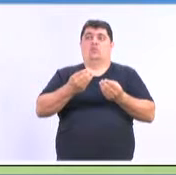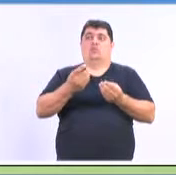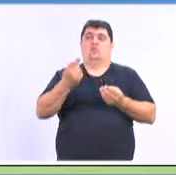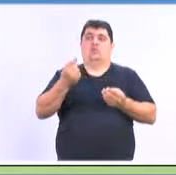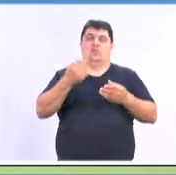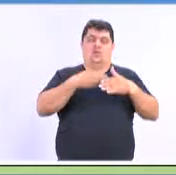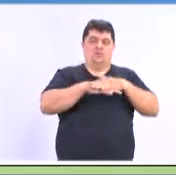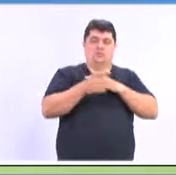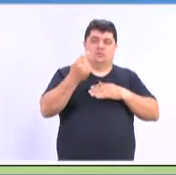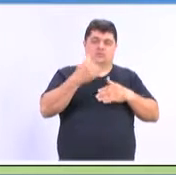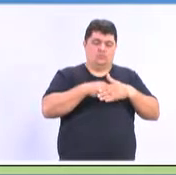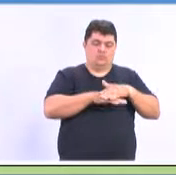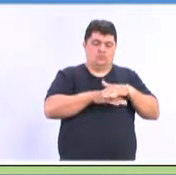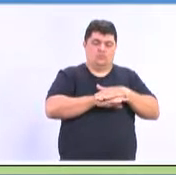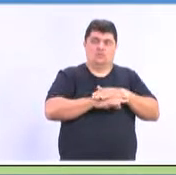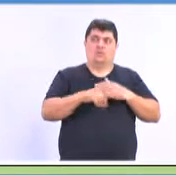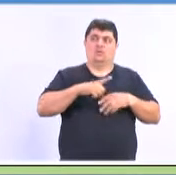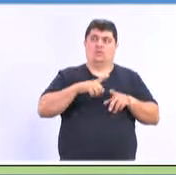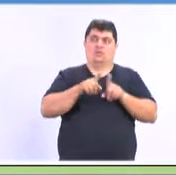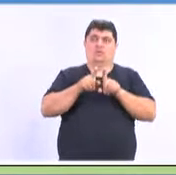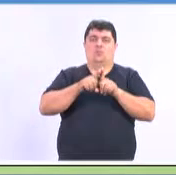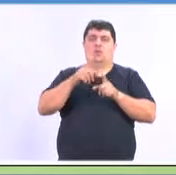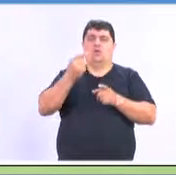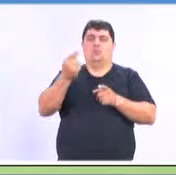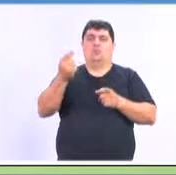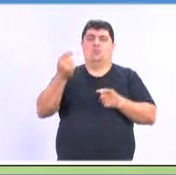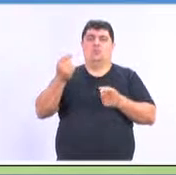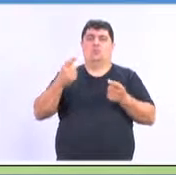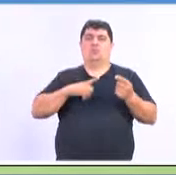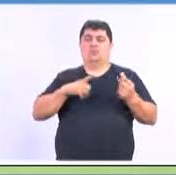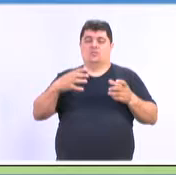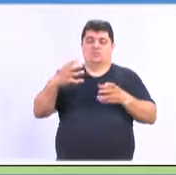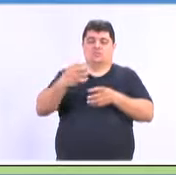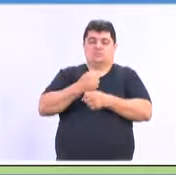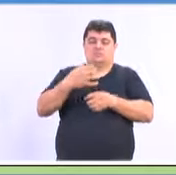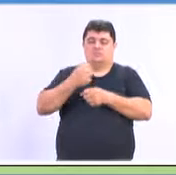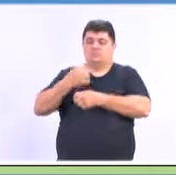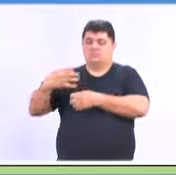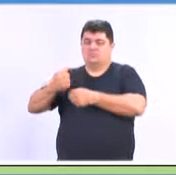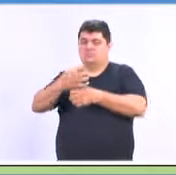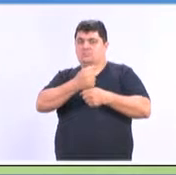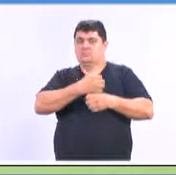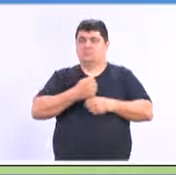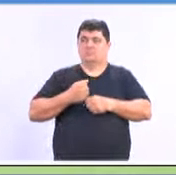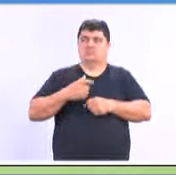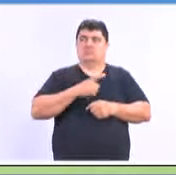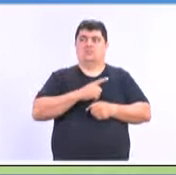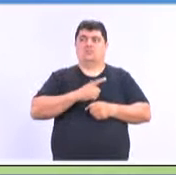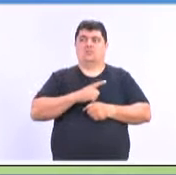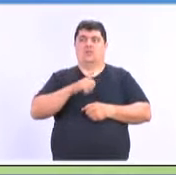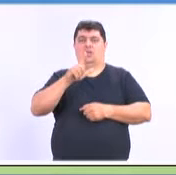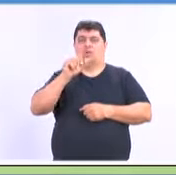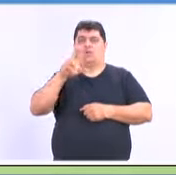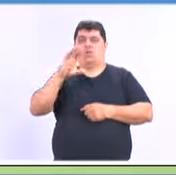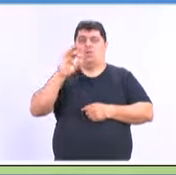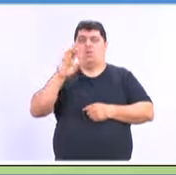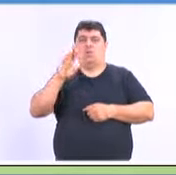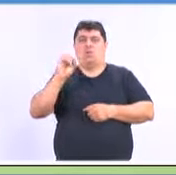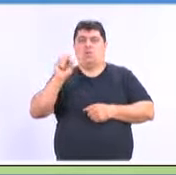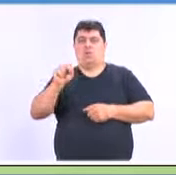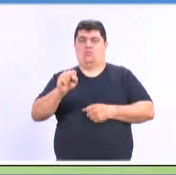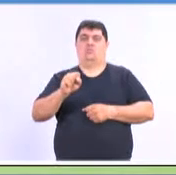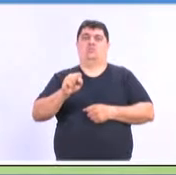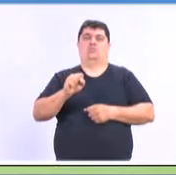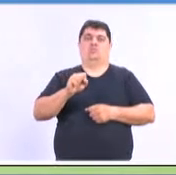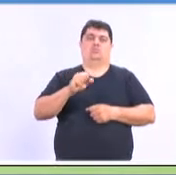né? E tenho meus lucros ou prejuízos acumulados. No caso das empresas limitadas, ainda tem lucros. Tenho minhas ressalvas